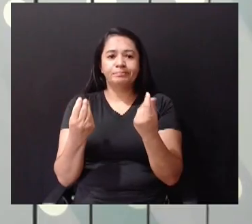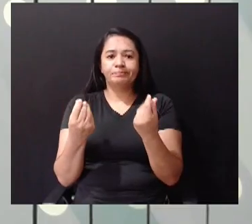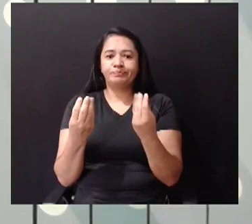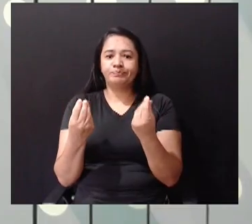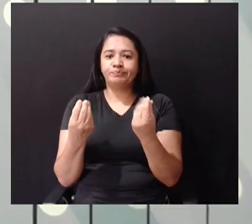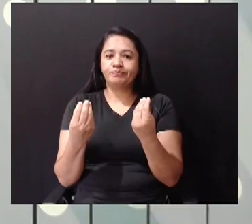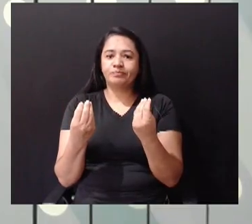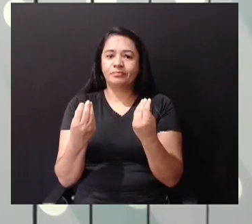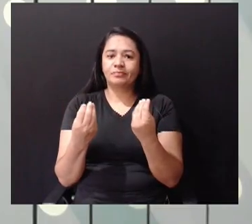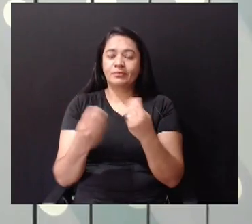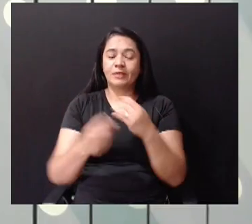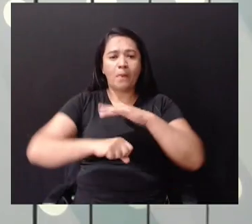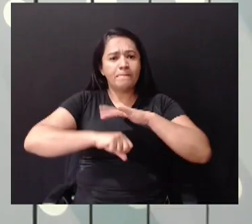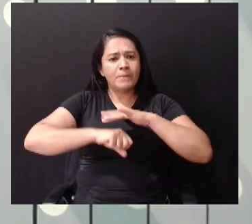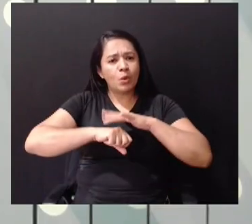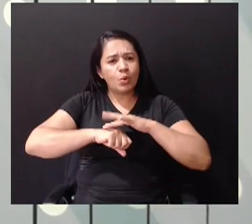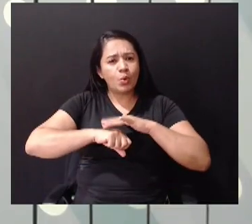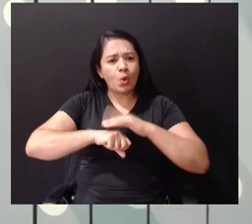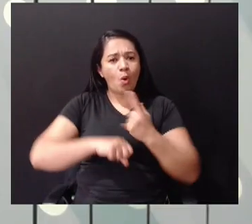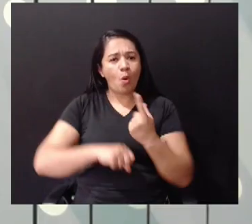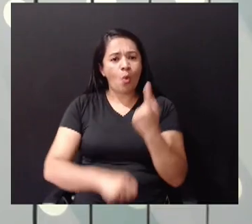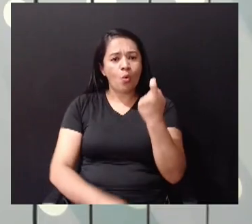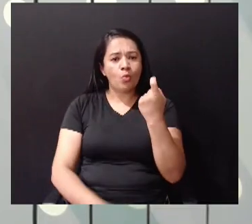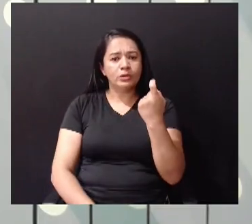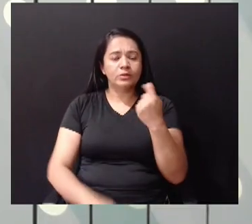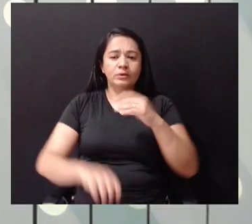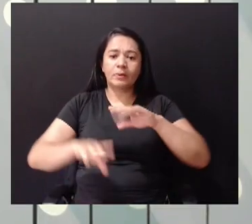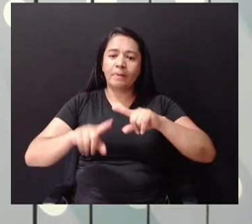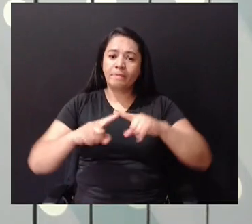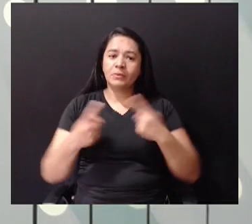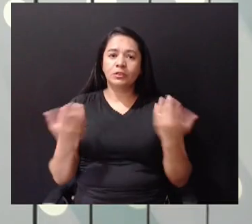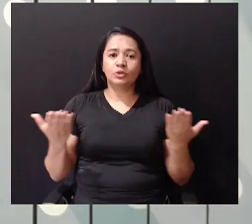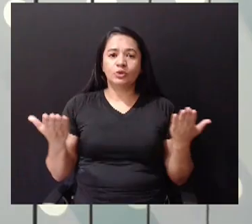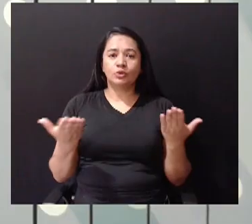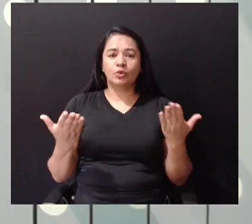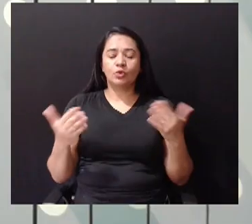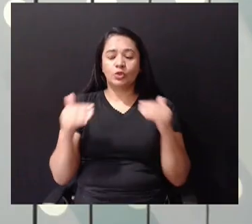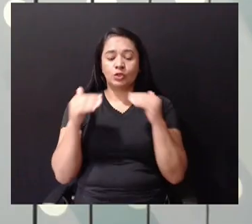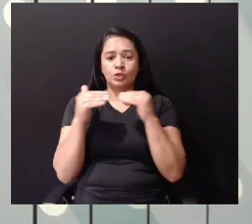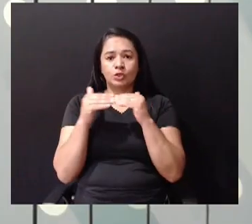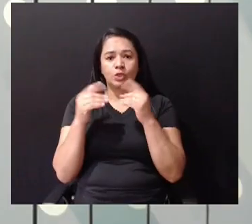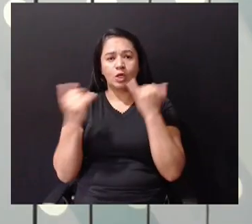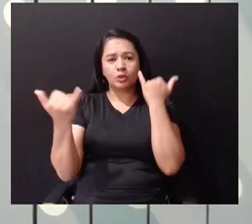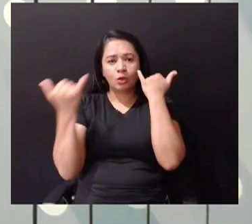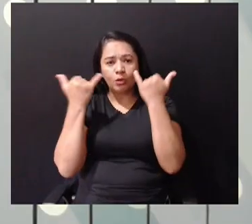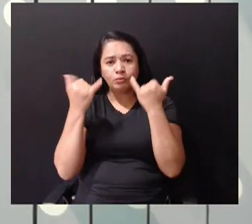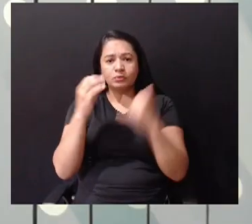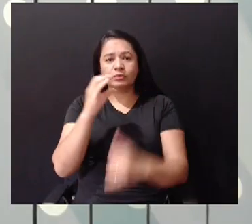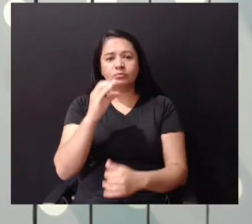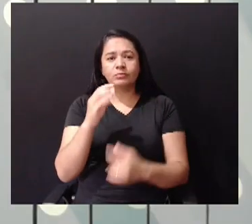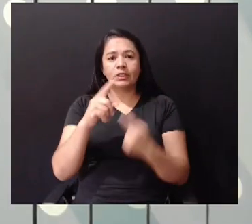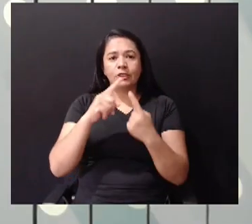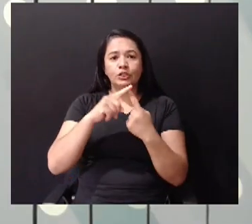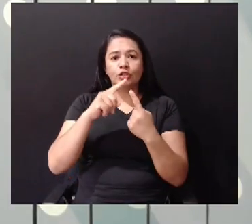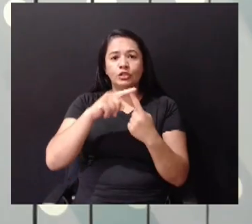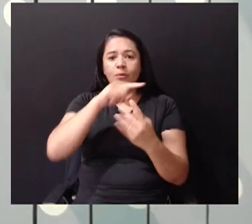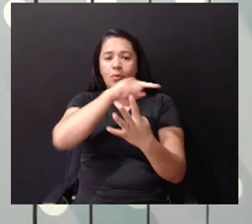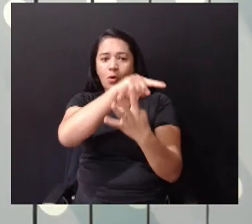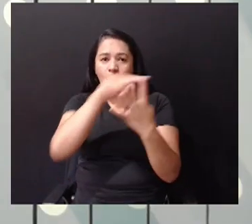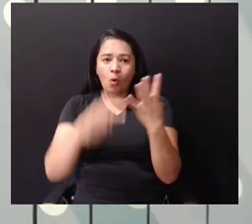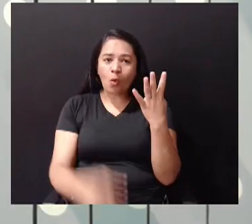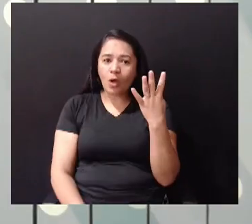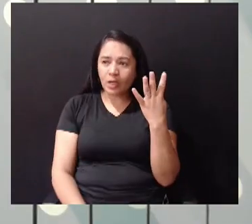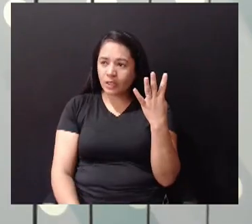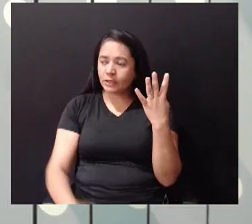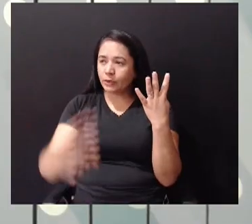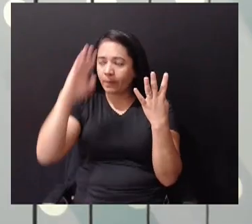né, única. Mas hoje, de acordo com informações, é classificada em 4 grupos moleculares principais, o senhor